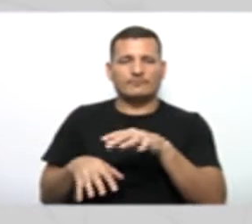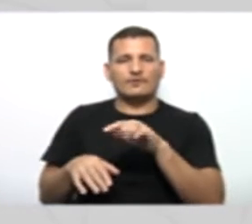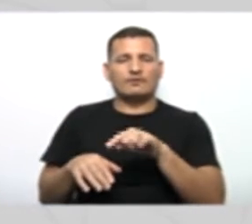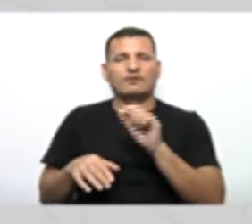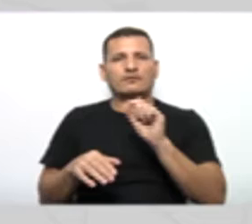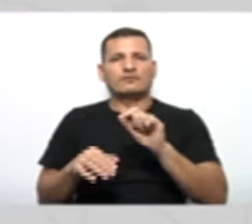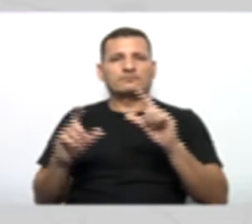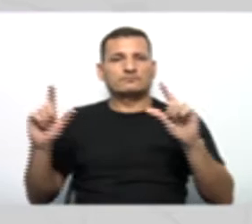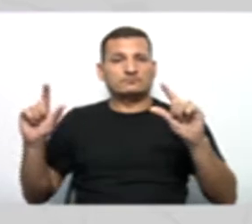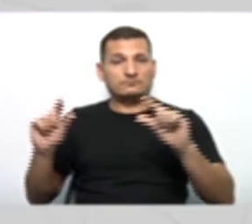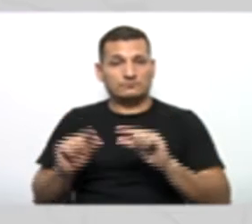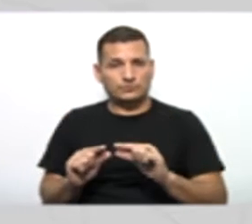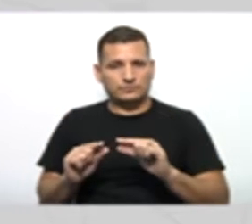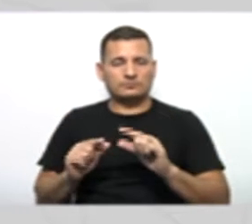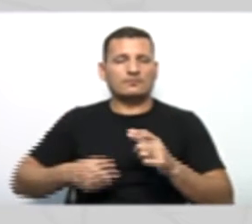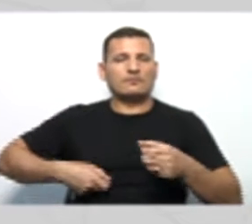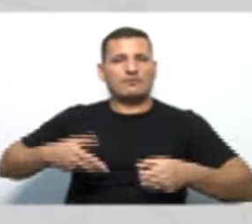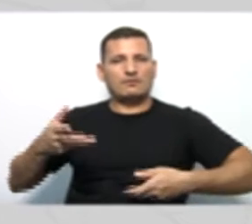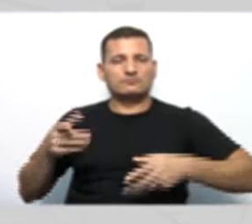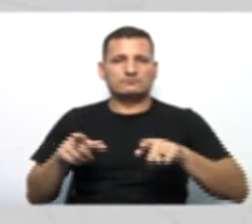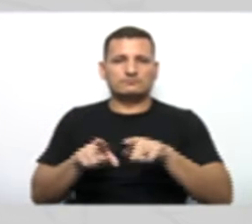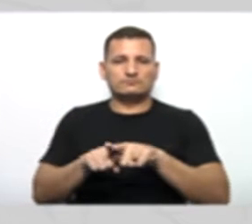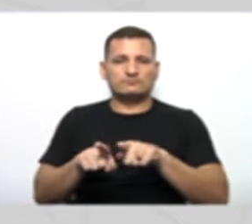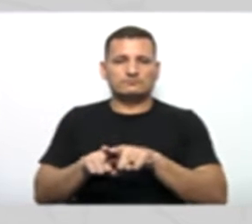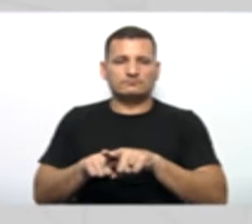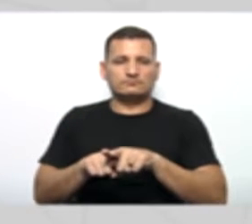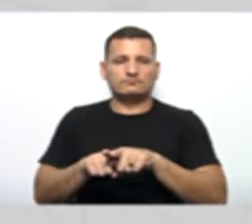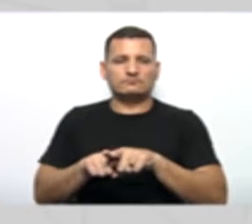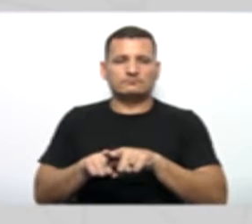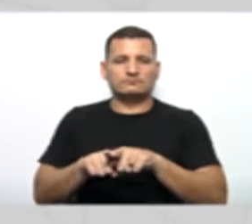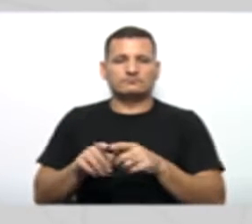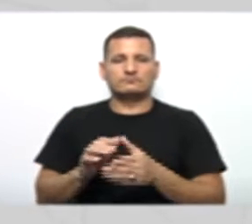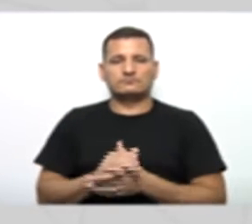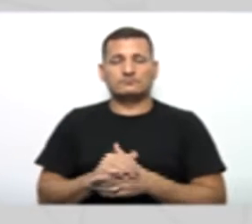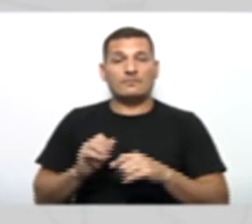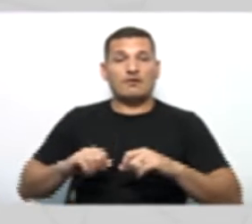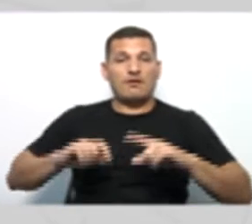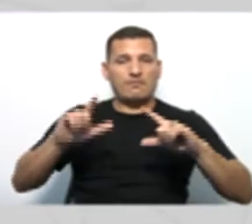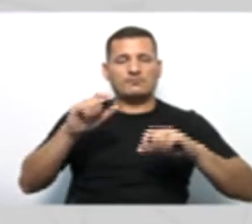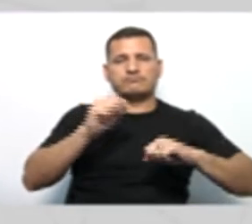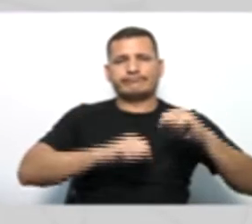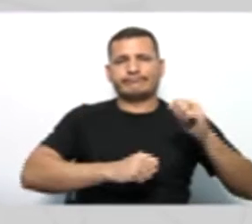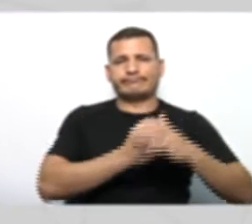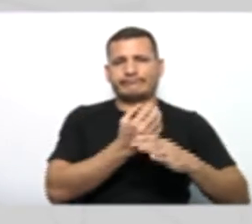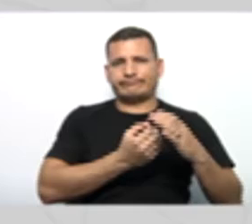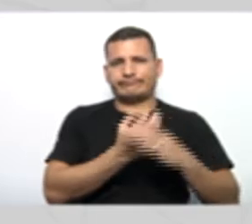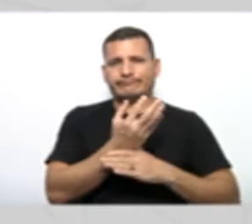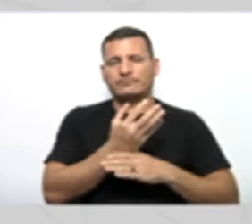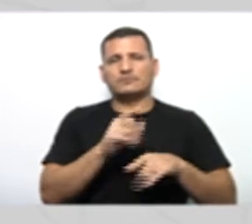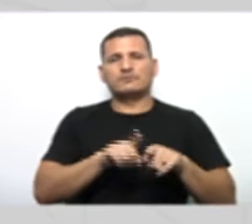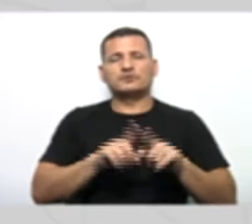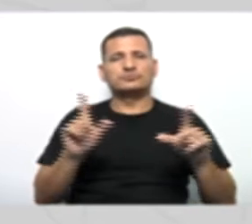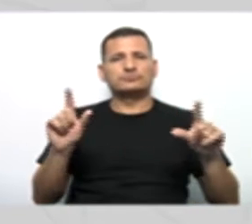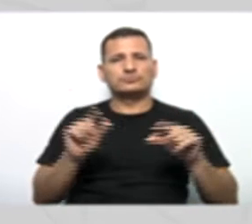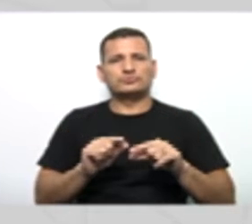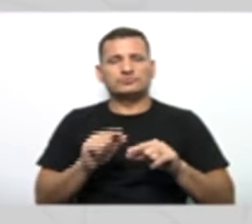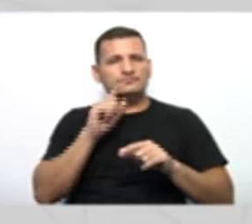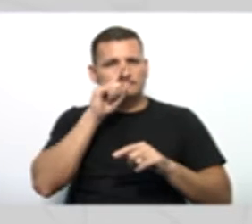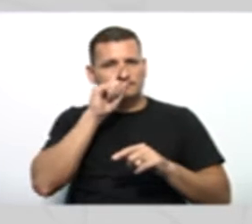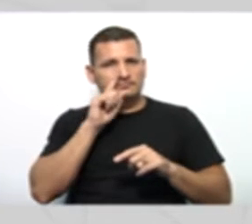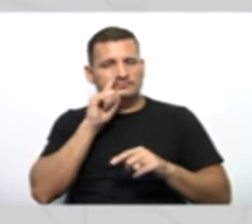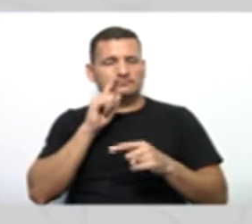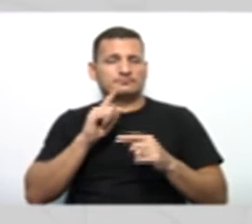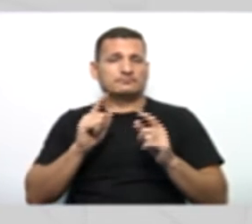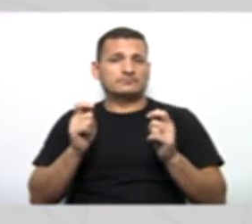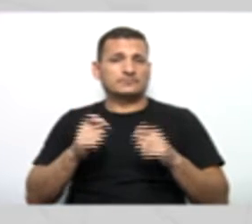de redução de custos, aumento da produtividade E minimização dos riscos, pois permite que a